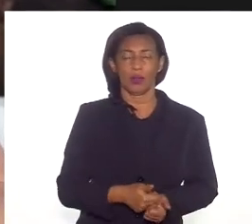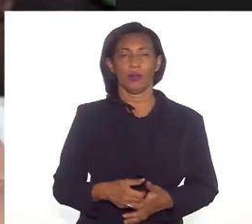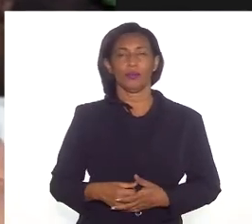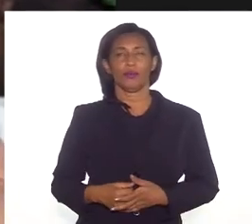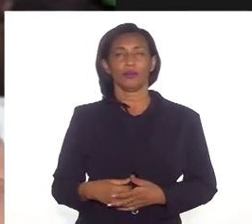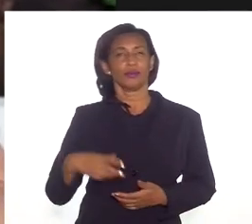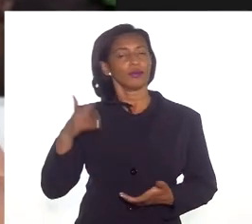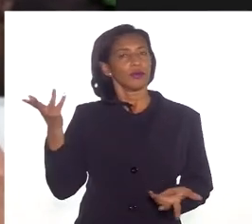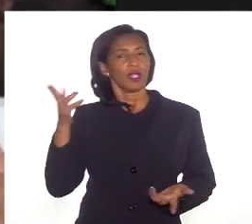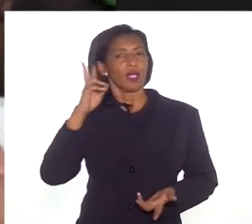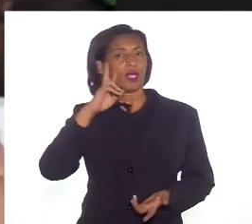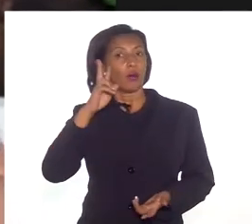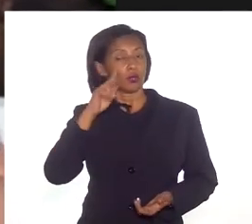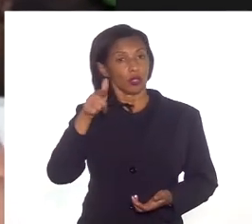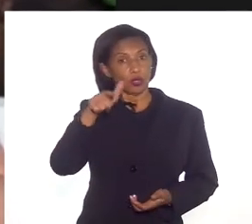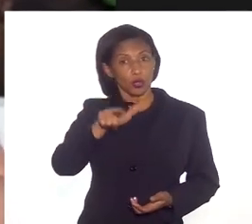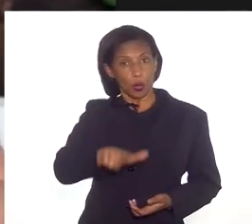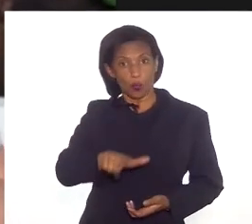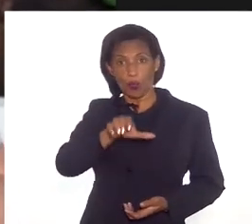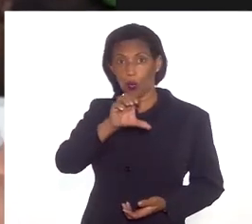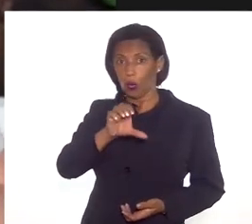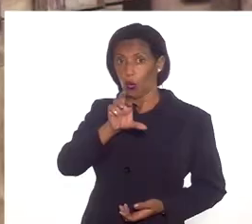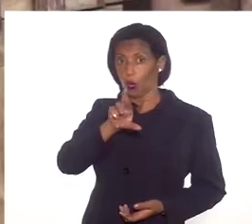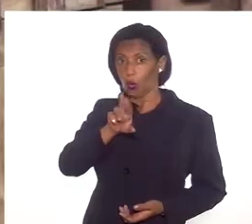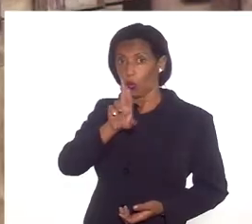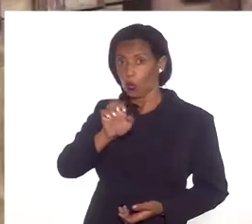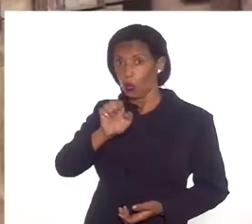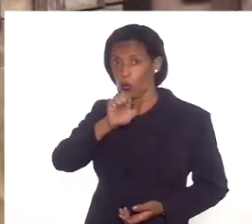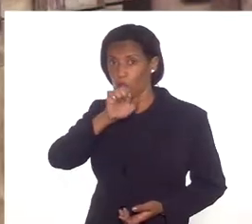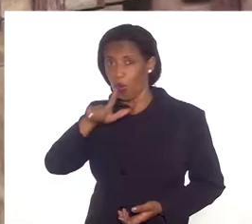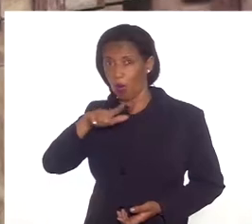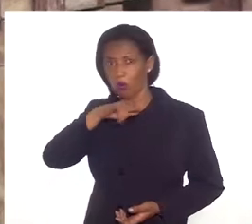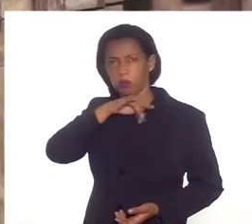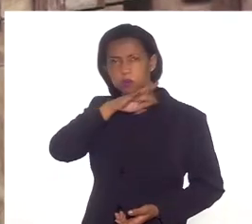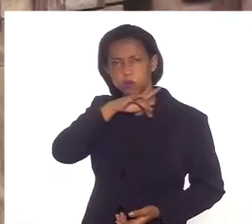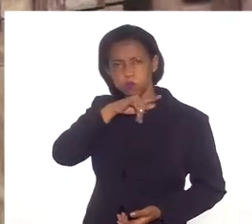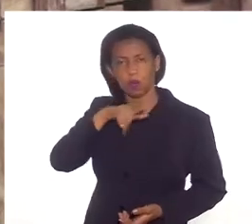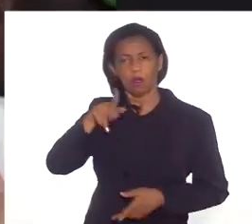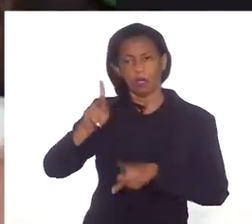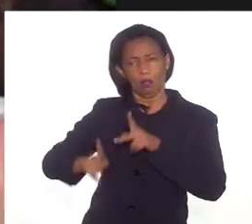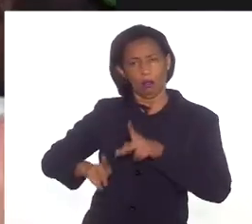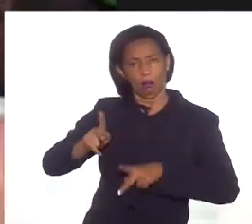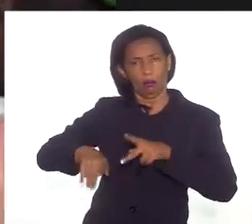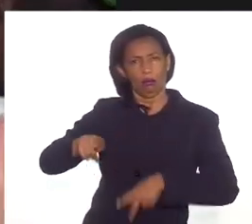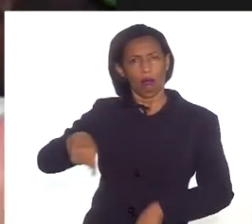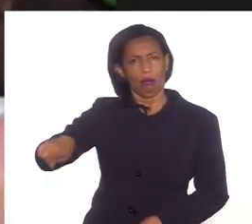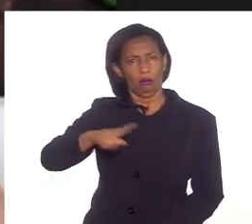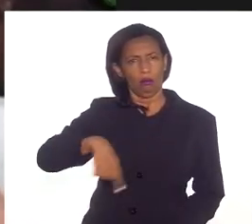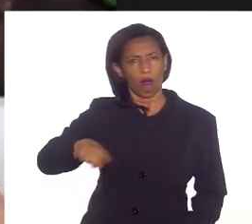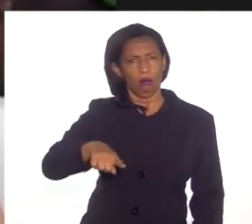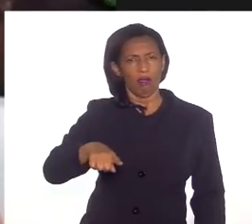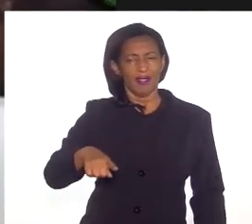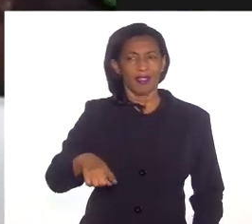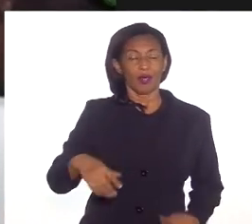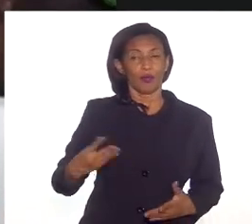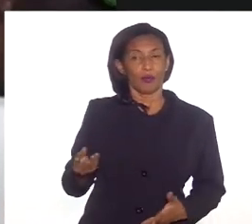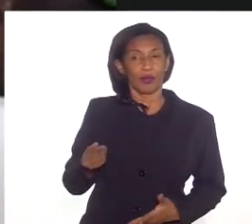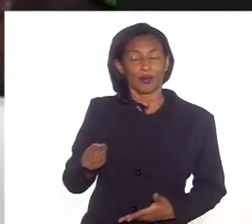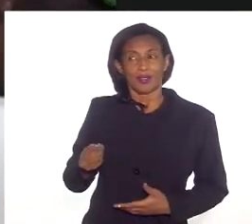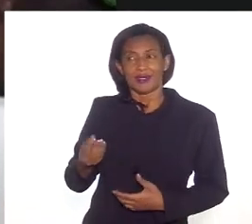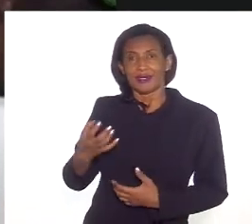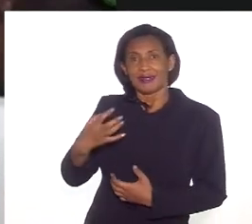perseguição, é uma história, novamente, cruel, né? No sentido dessas populações que foram